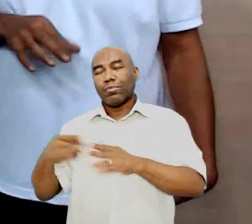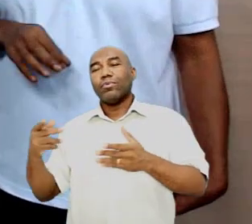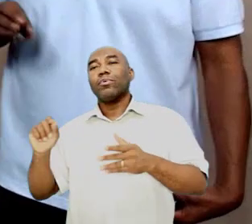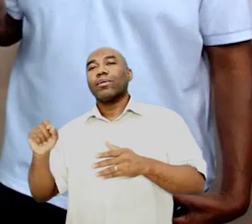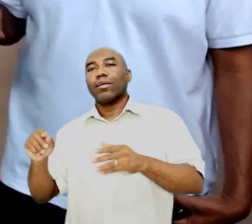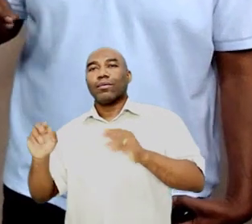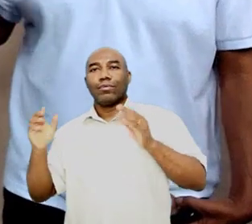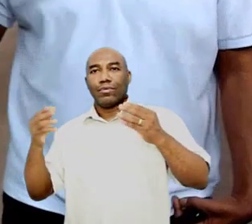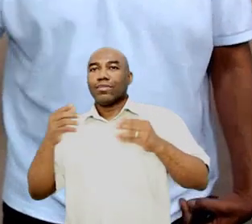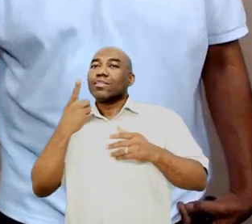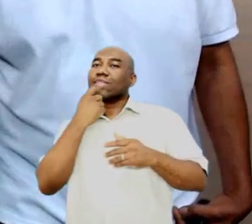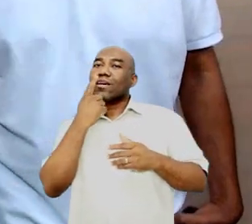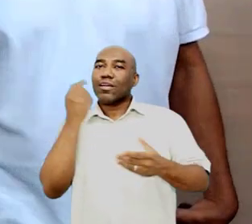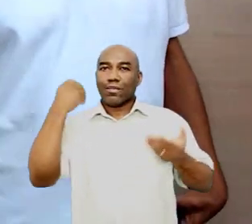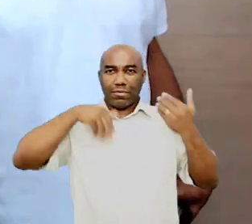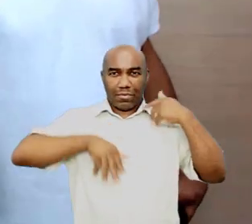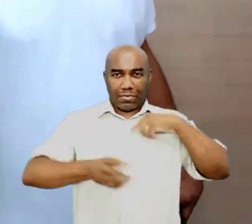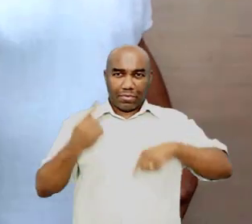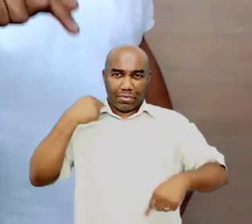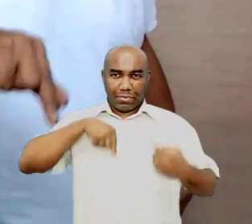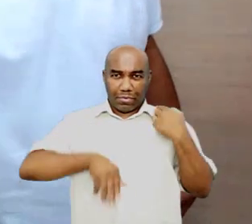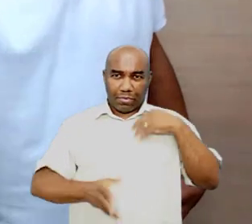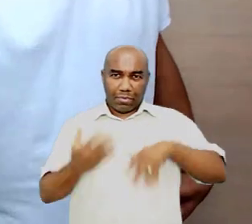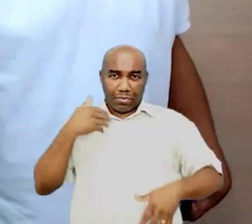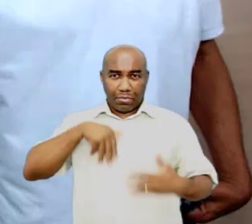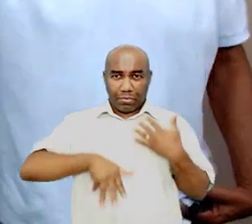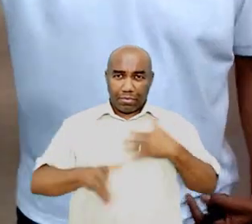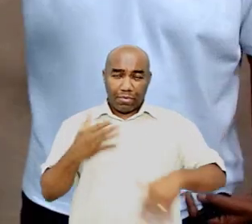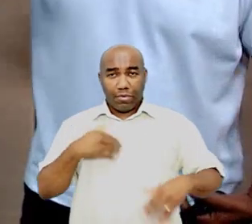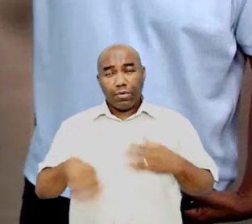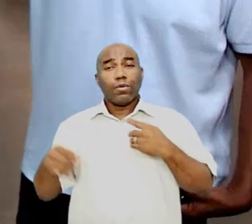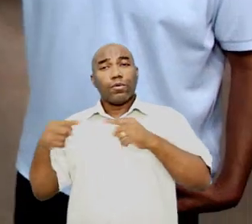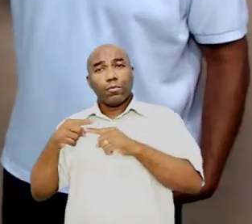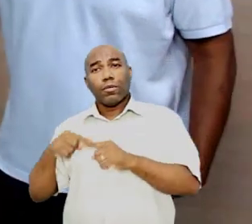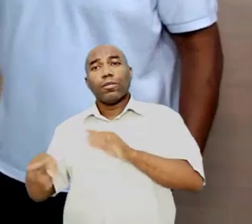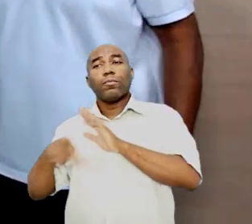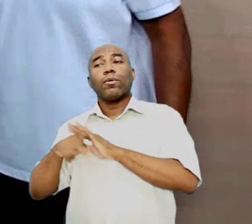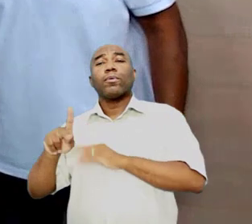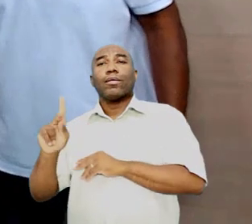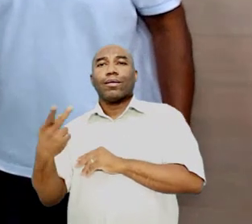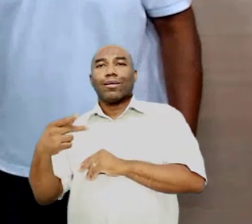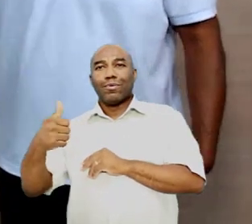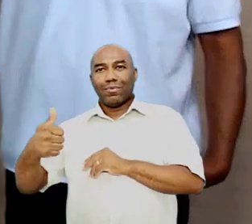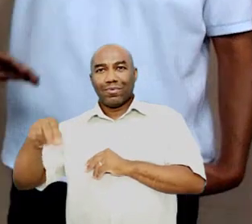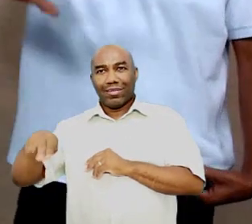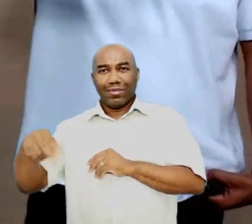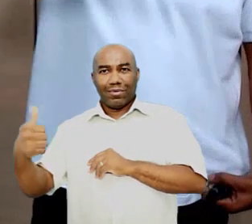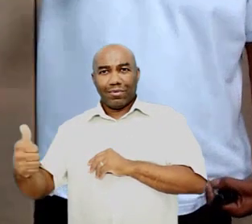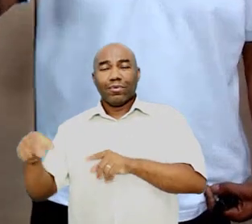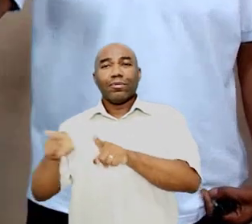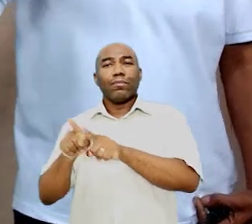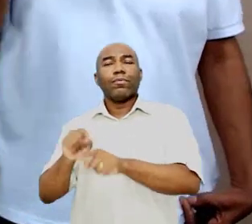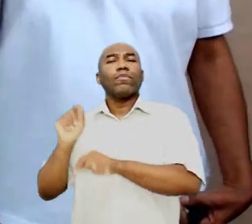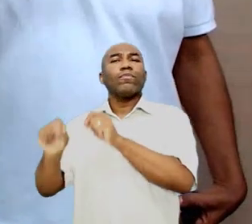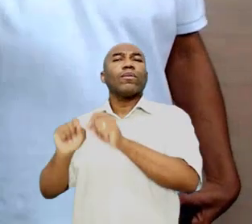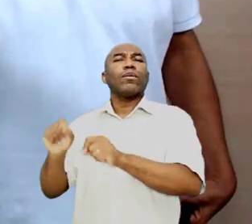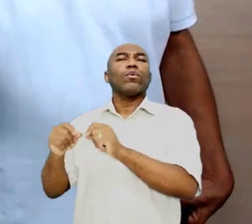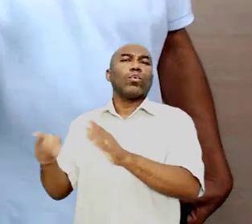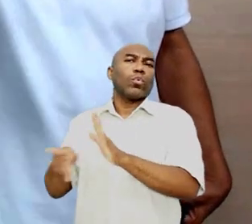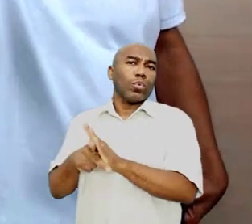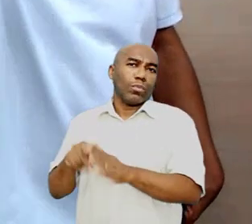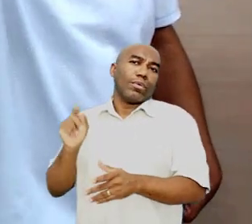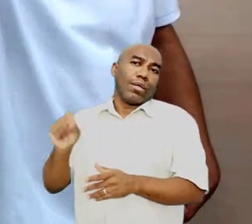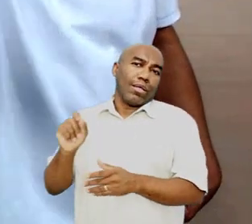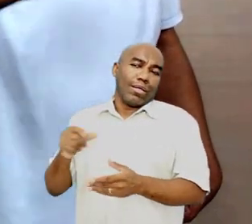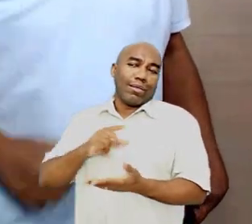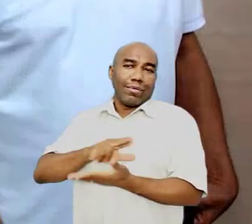hemácias. Neurominidase são proteínas que estão relacionadas, sabe com o quê? Com a montagem do vírus